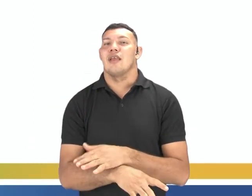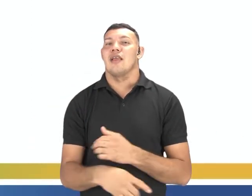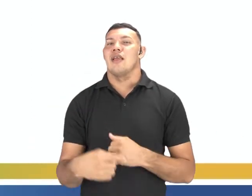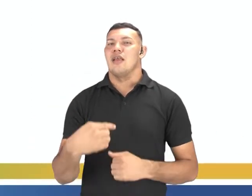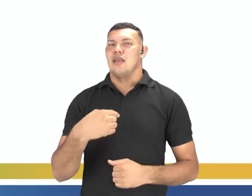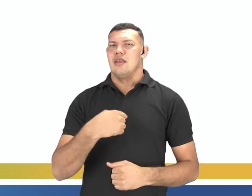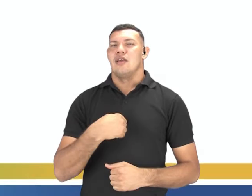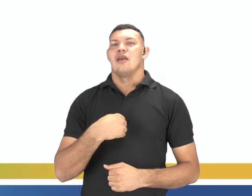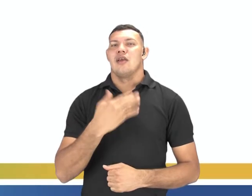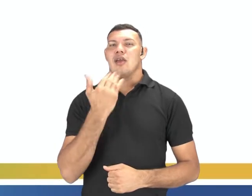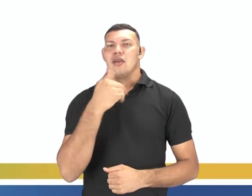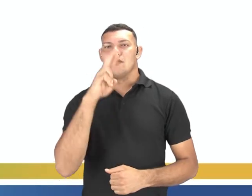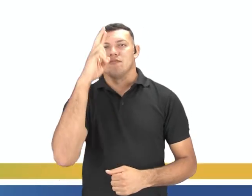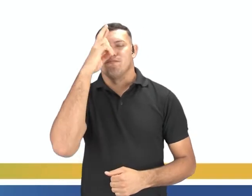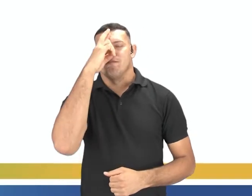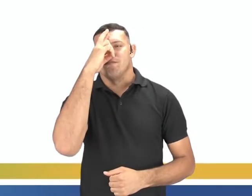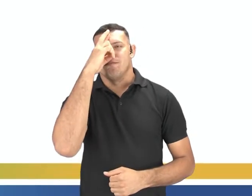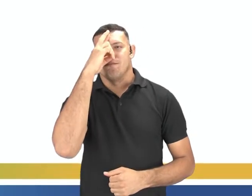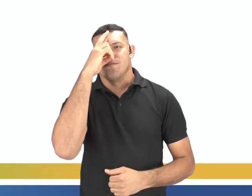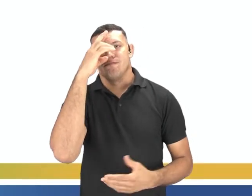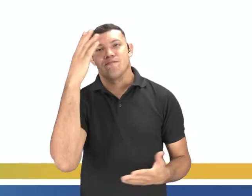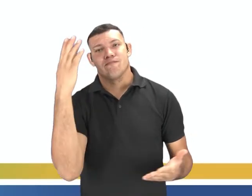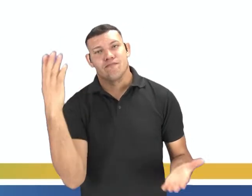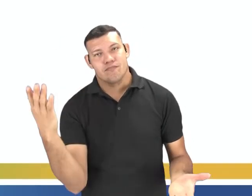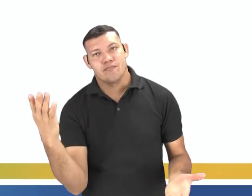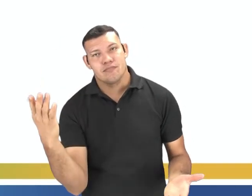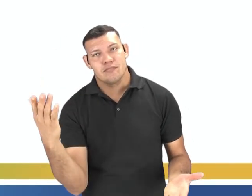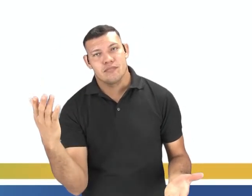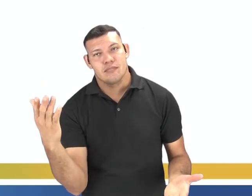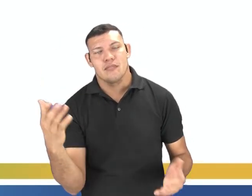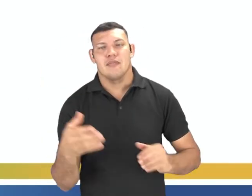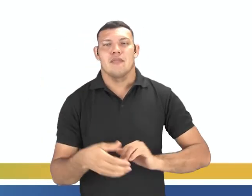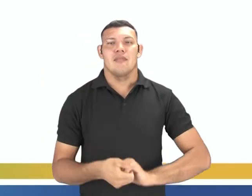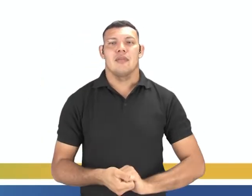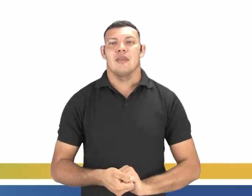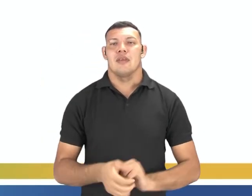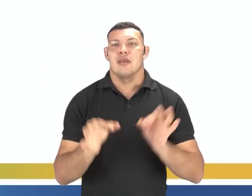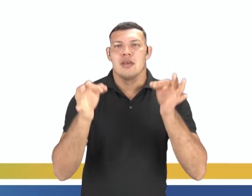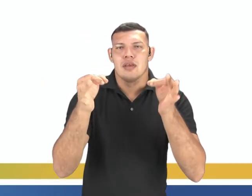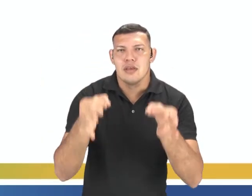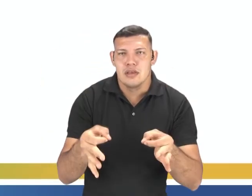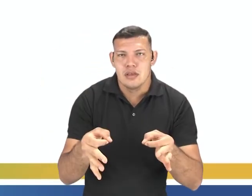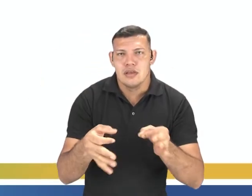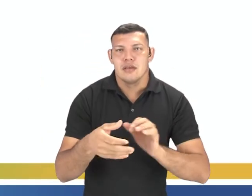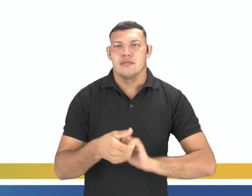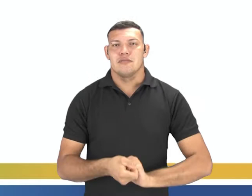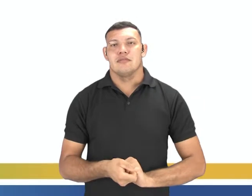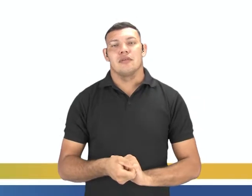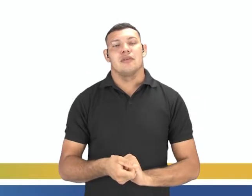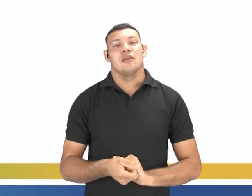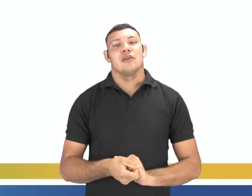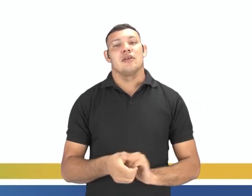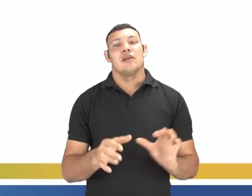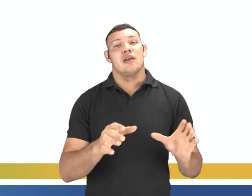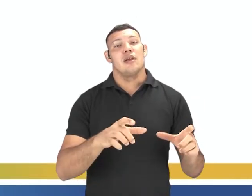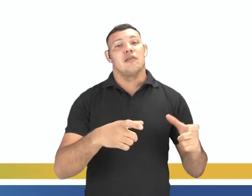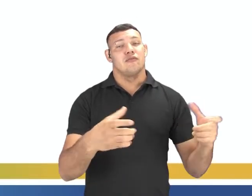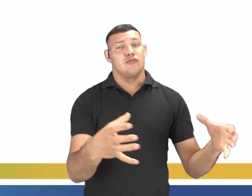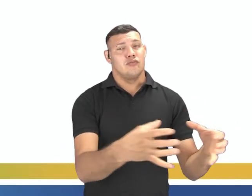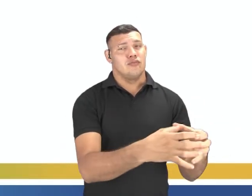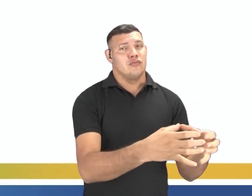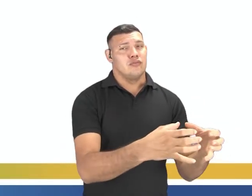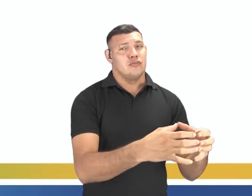o verbo está conjugado, eu almoço, certo? Então, aí o que vai mudar é a classe da